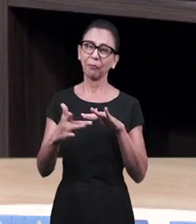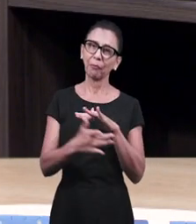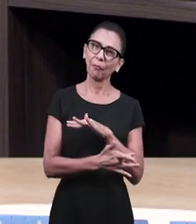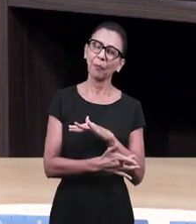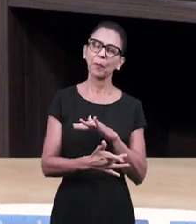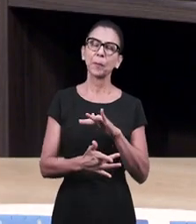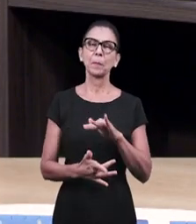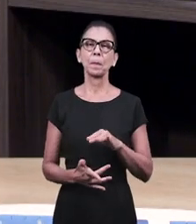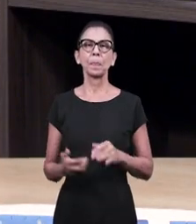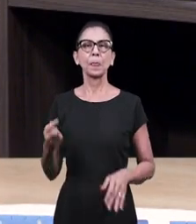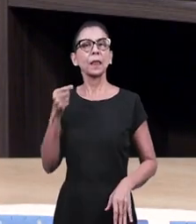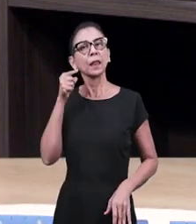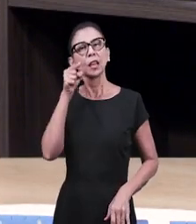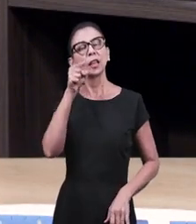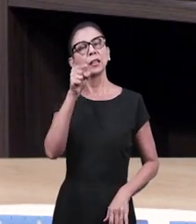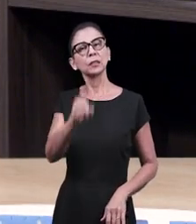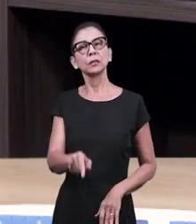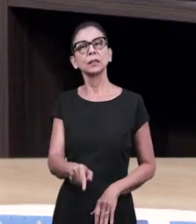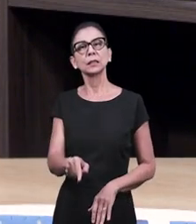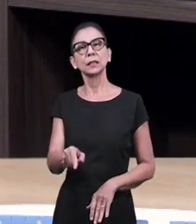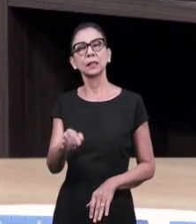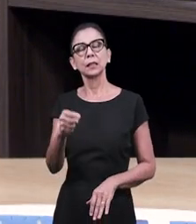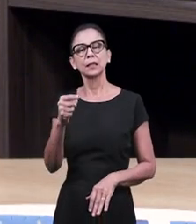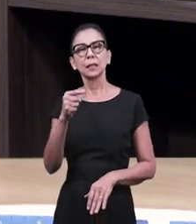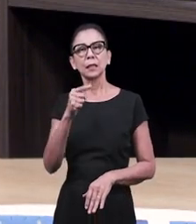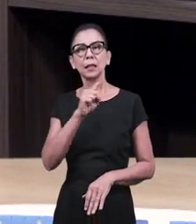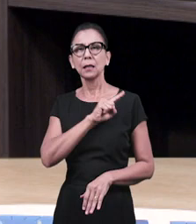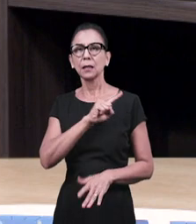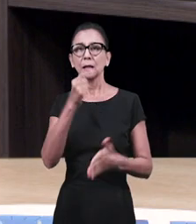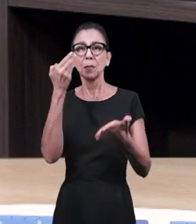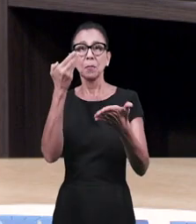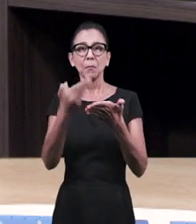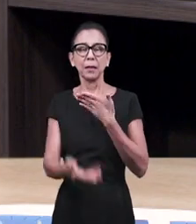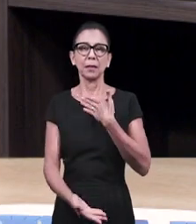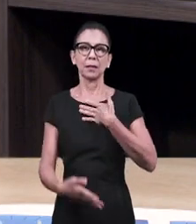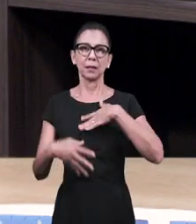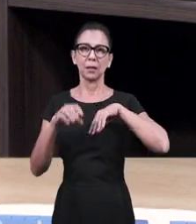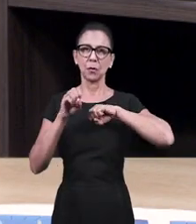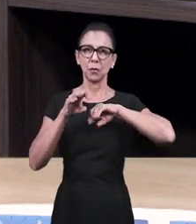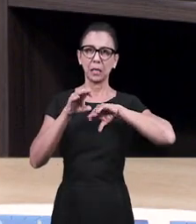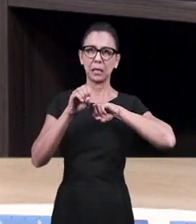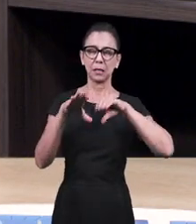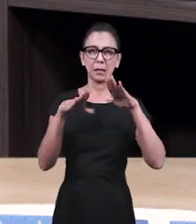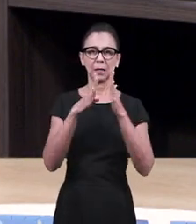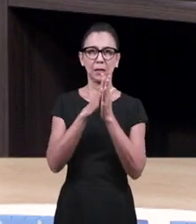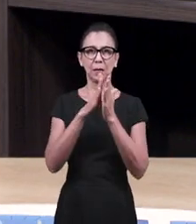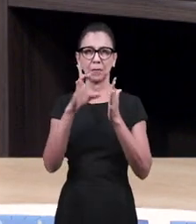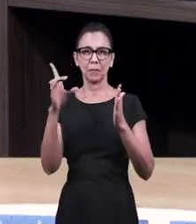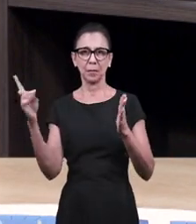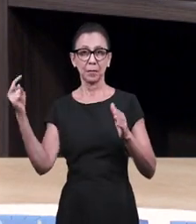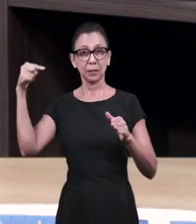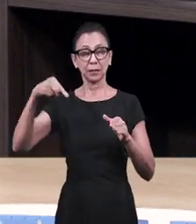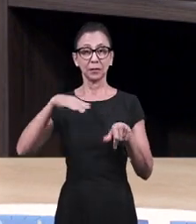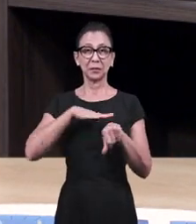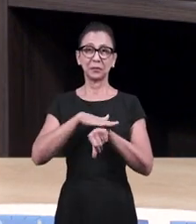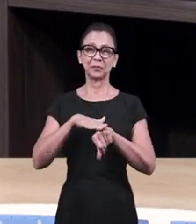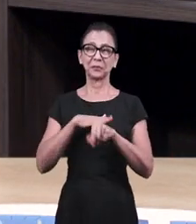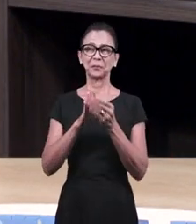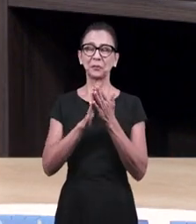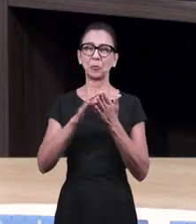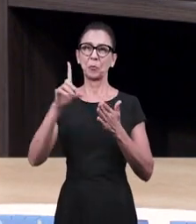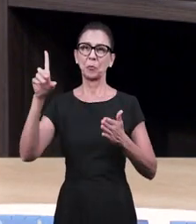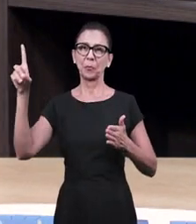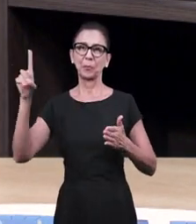de alcançar aquilo que está sendo trazido como ensino da Palavra do Senhor no programa Conversas Bíblicas. E nós